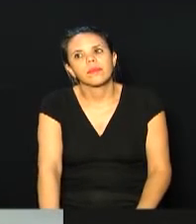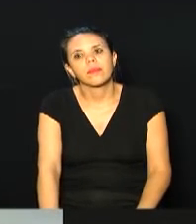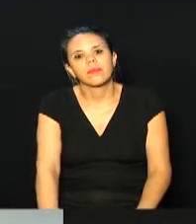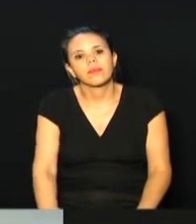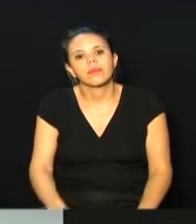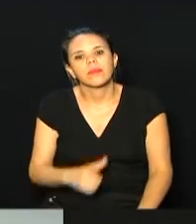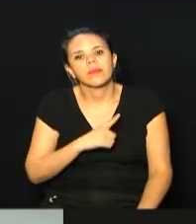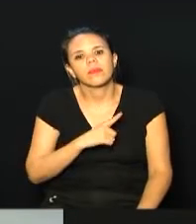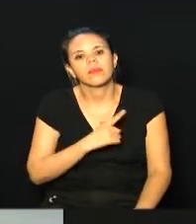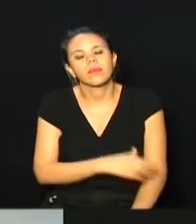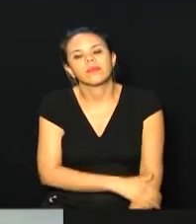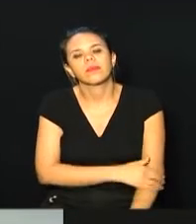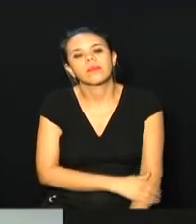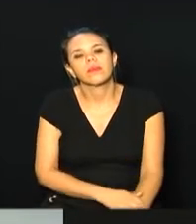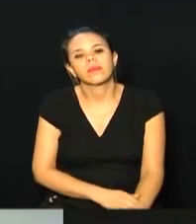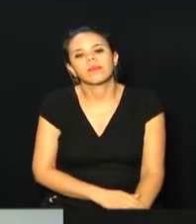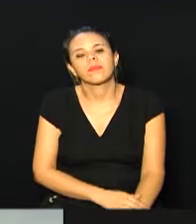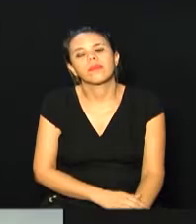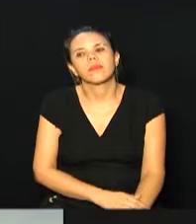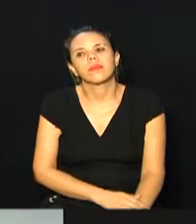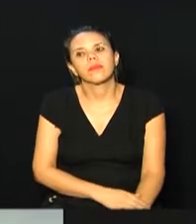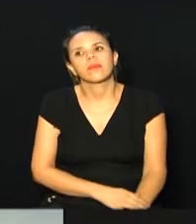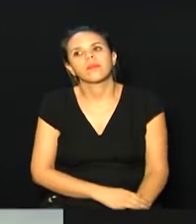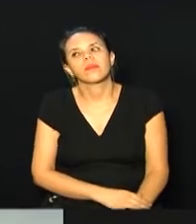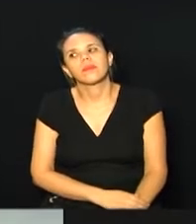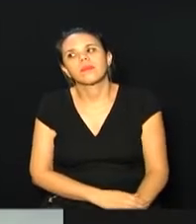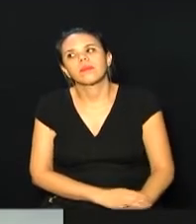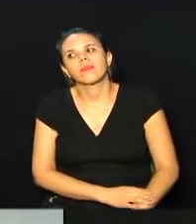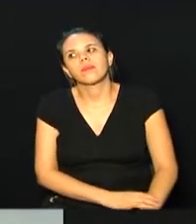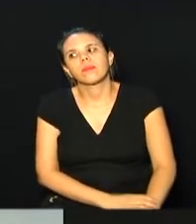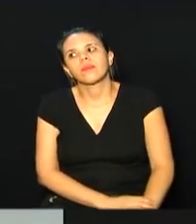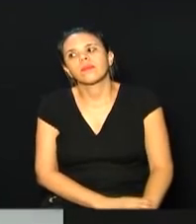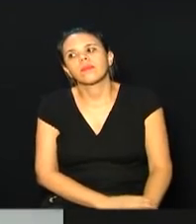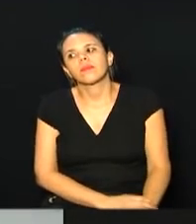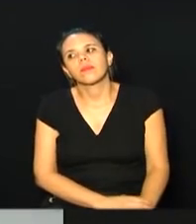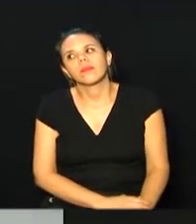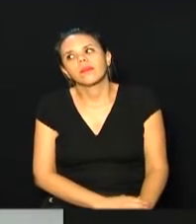existe uma certa